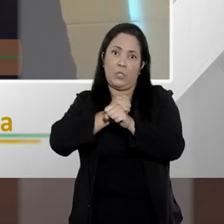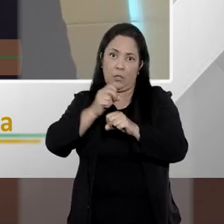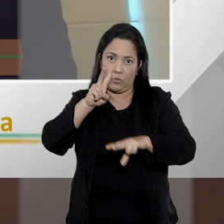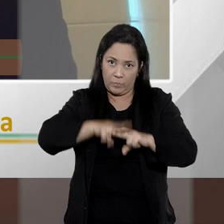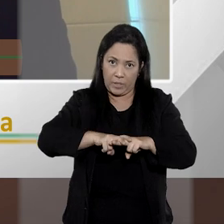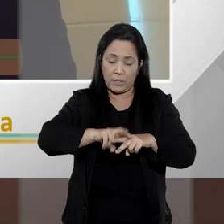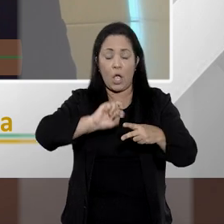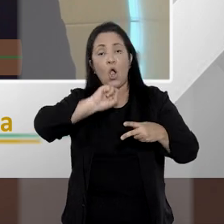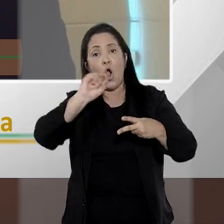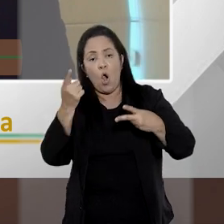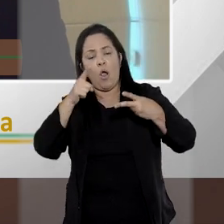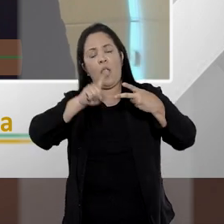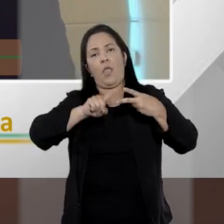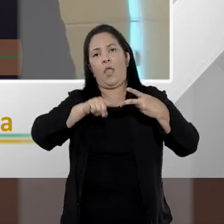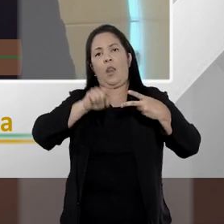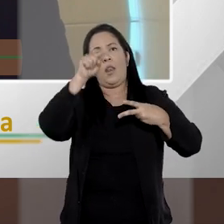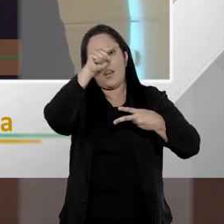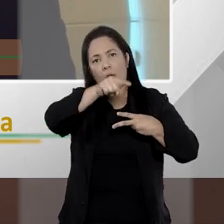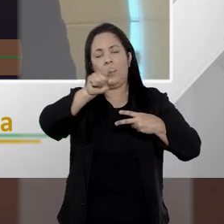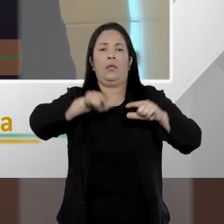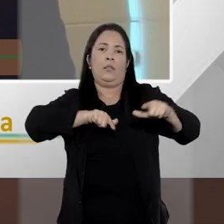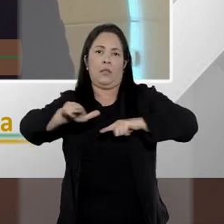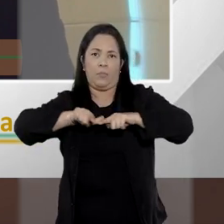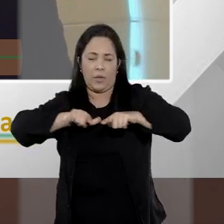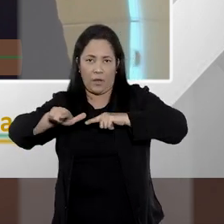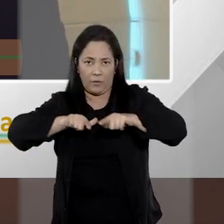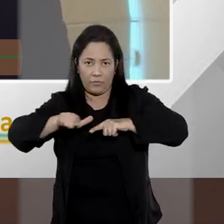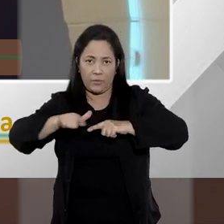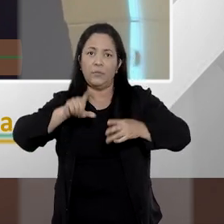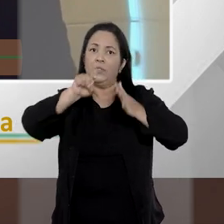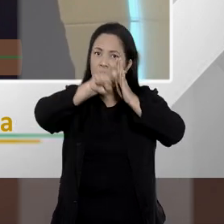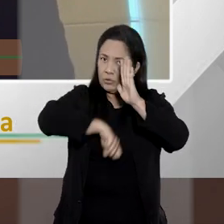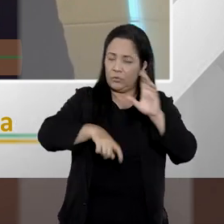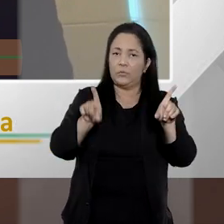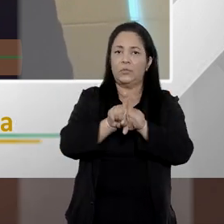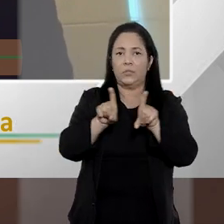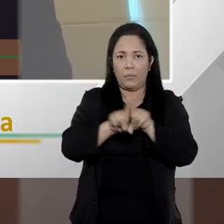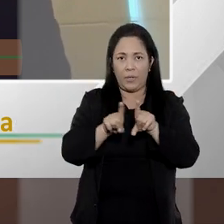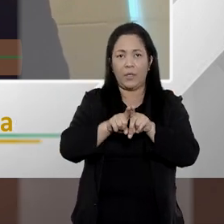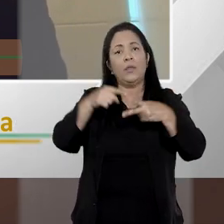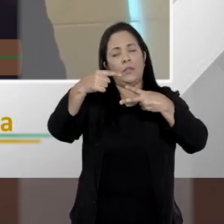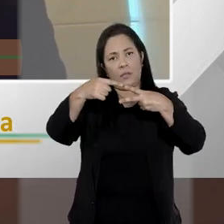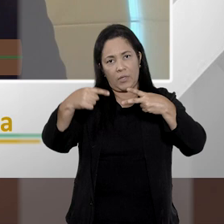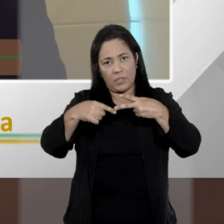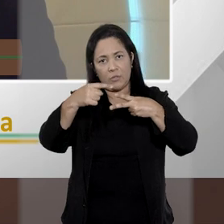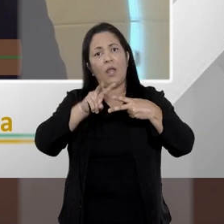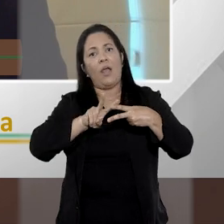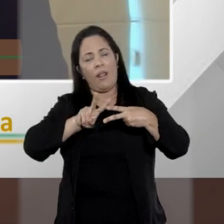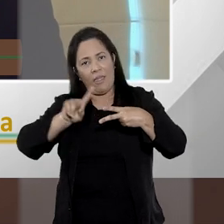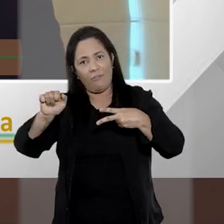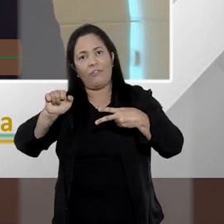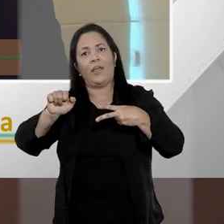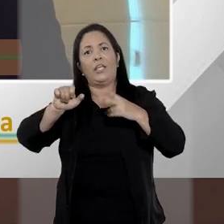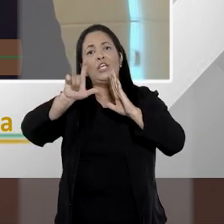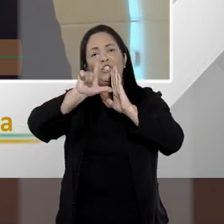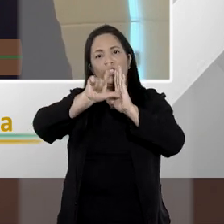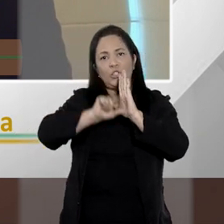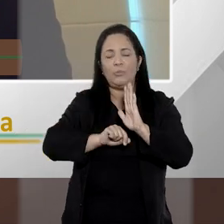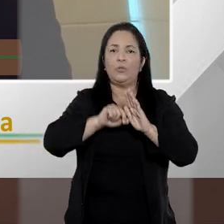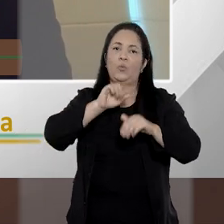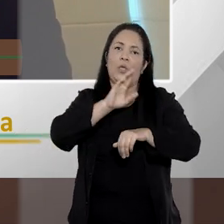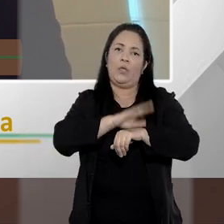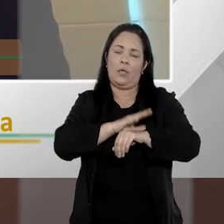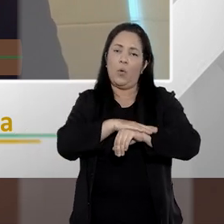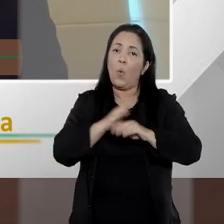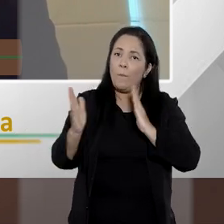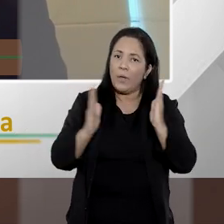trabalhar, ele vai ter em seu favor a redução da pena. Ao estudar, ele vai ter essa redução da pena. Para que a gente trabalhe aqui uma